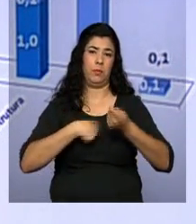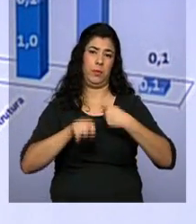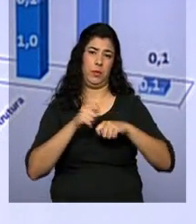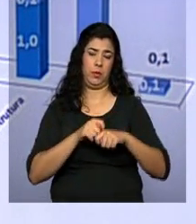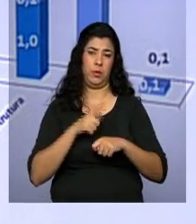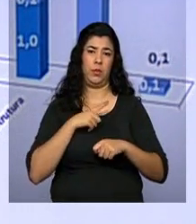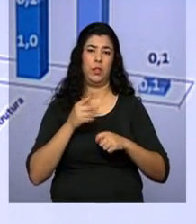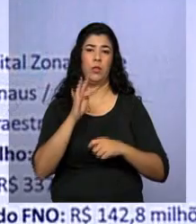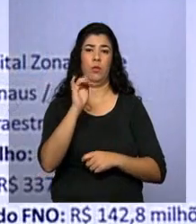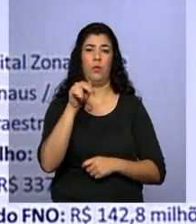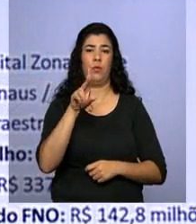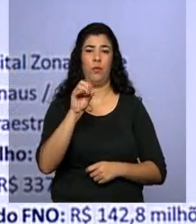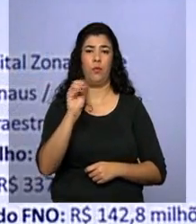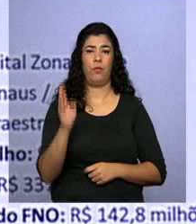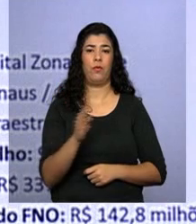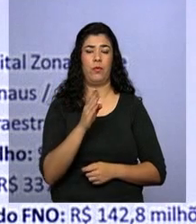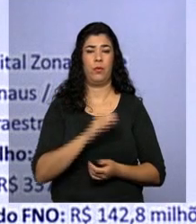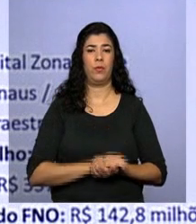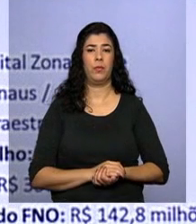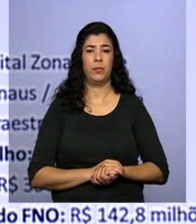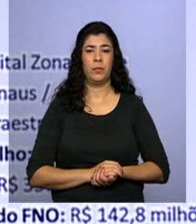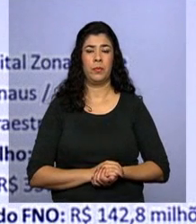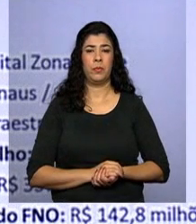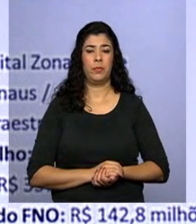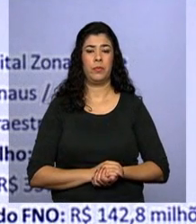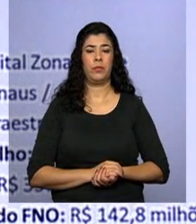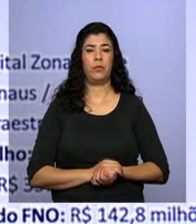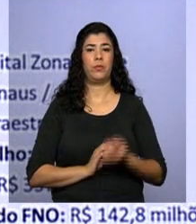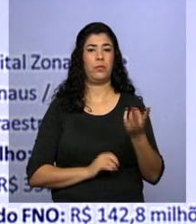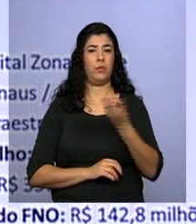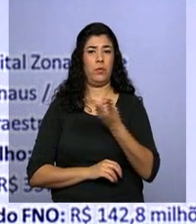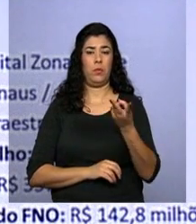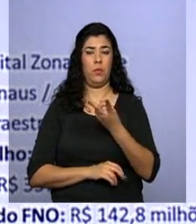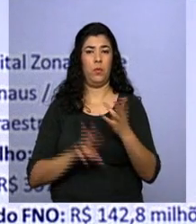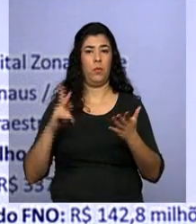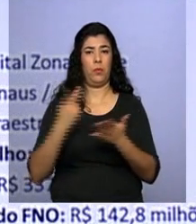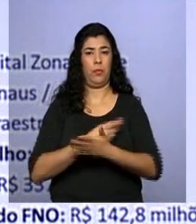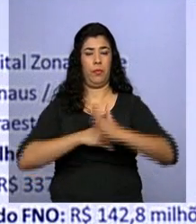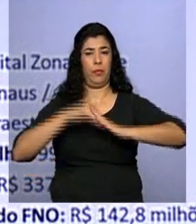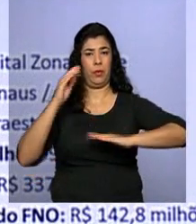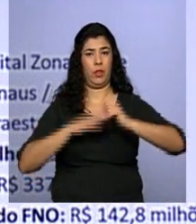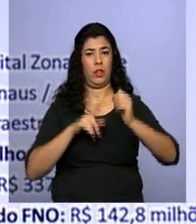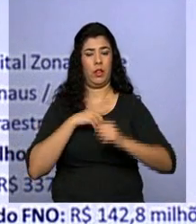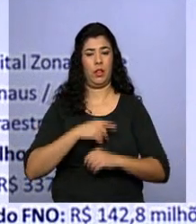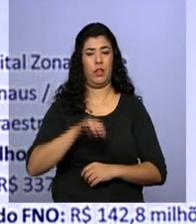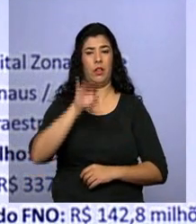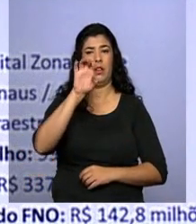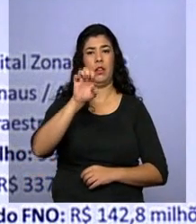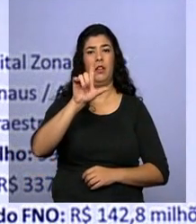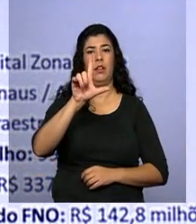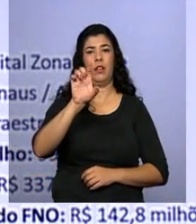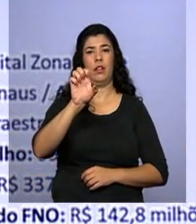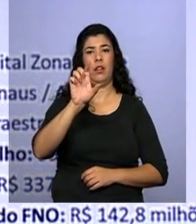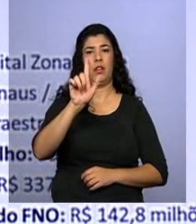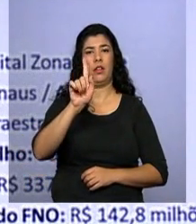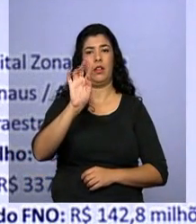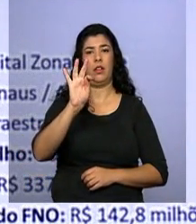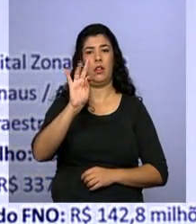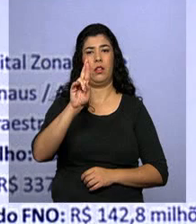Fundos constitucionais duas grandes operações eletrogas aqui uma